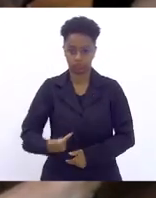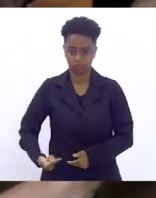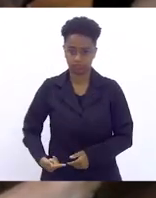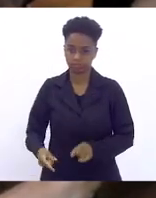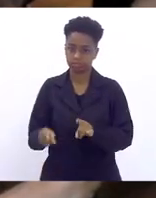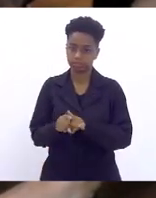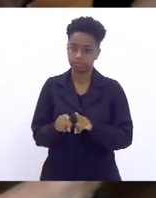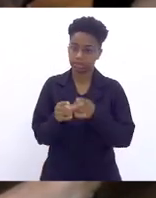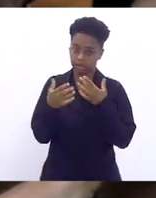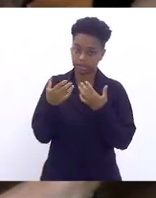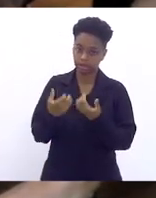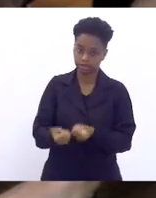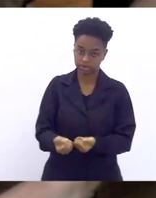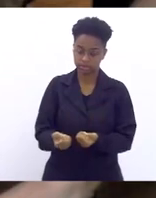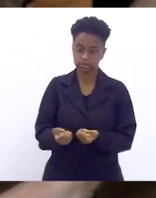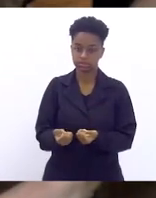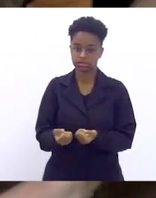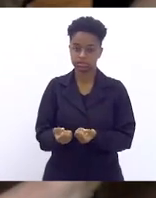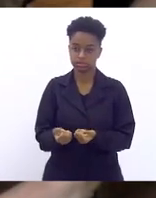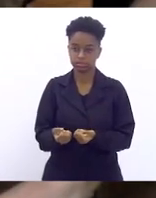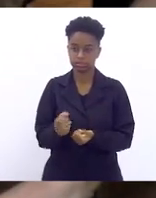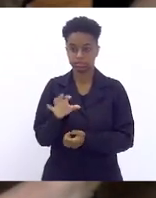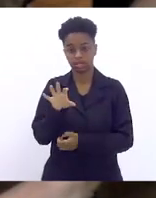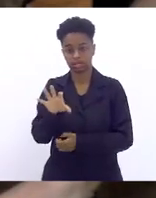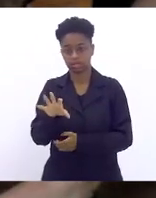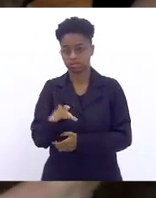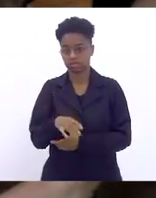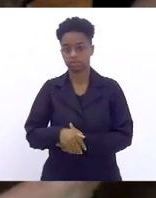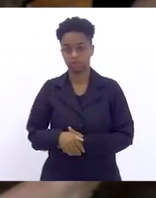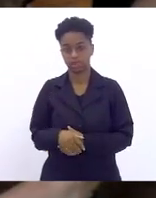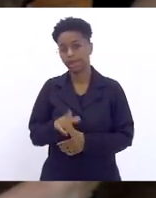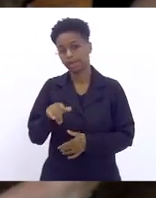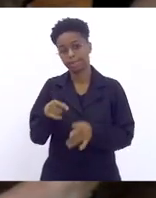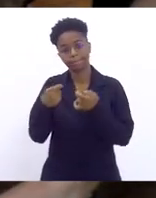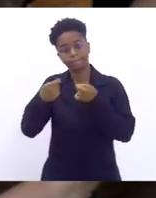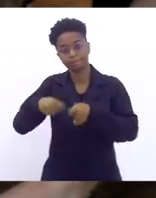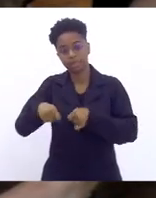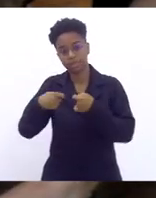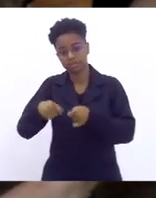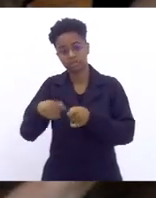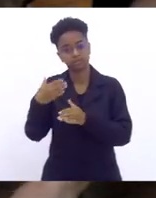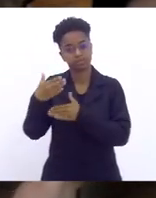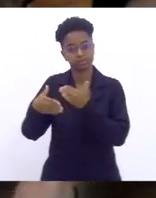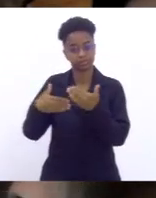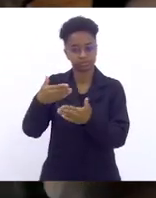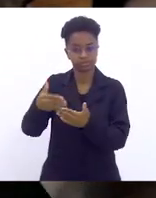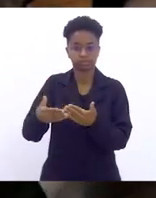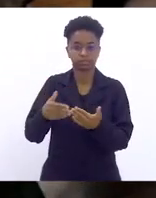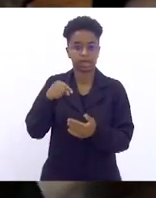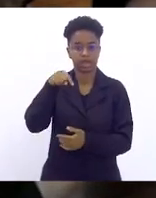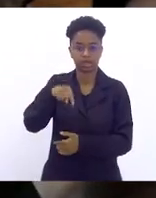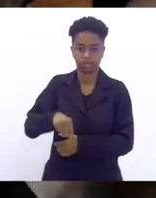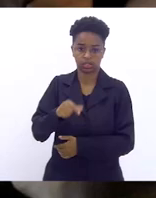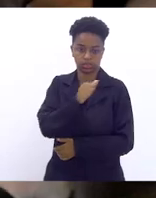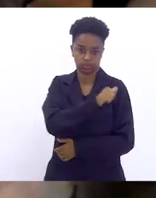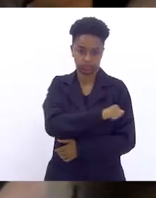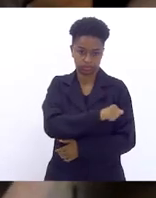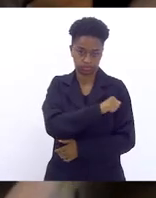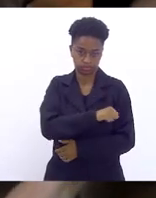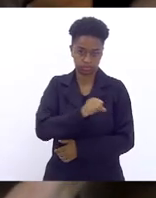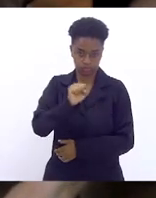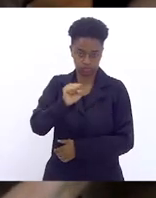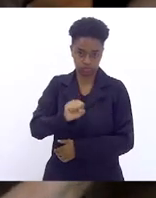abraçando também essa situação como sendo necessária para o desenvolvimento do Sul Fluminense Então